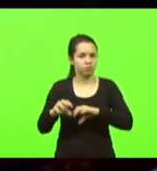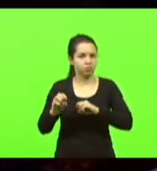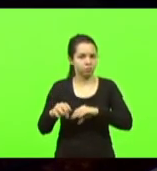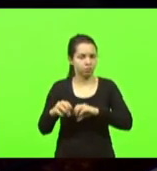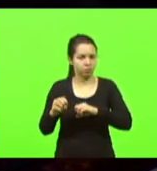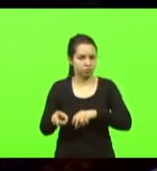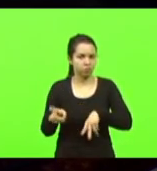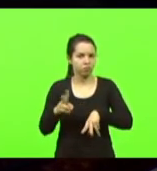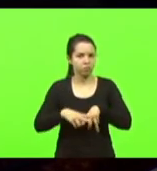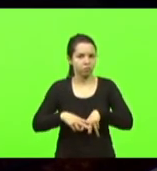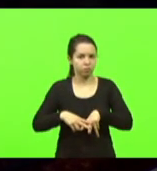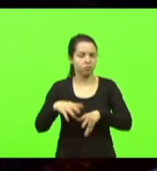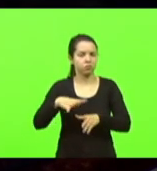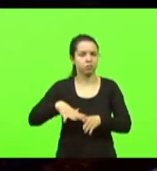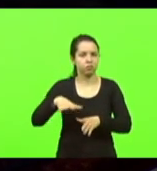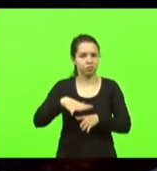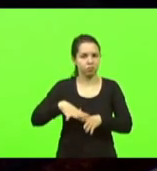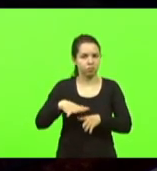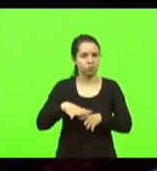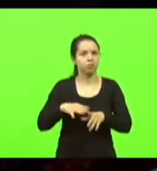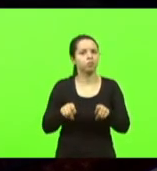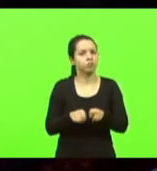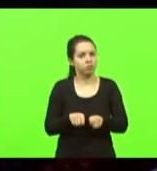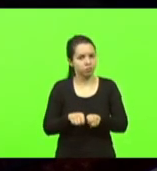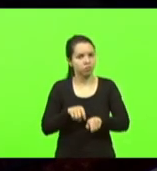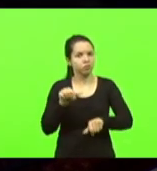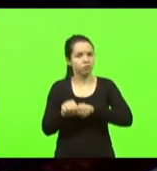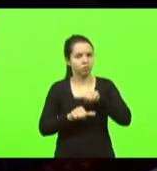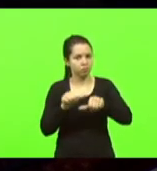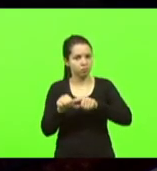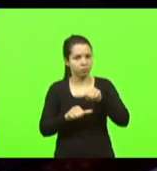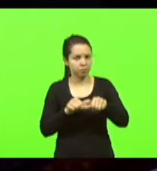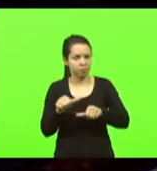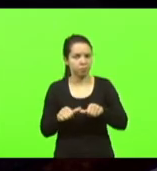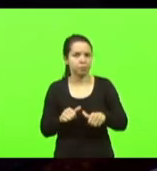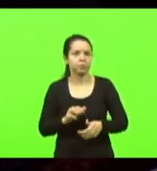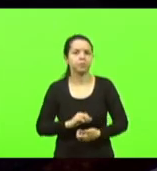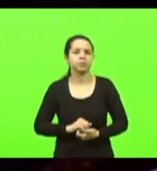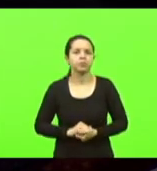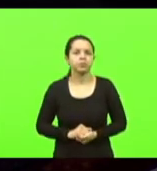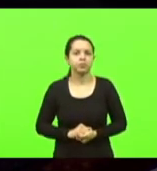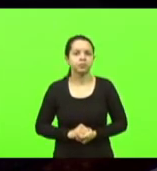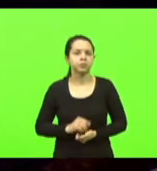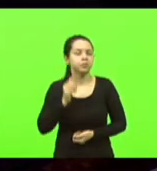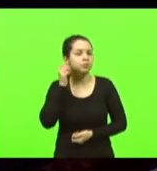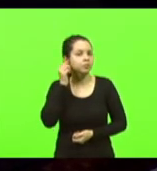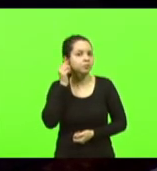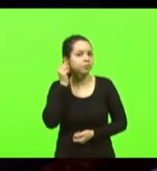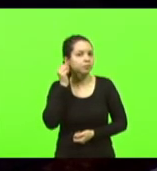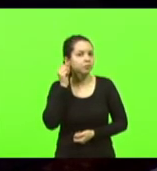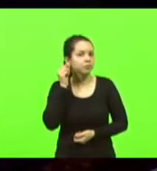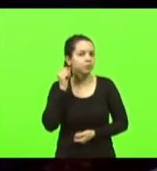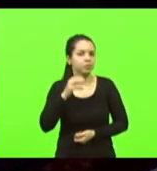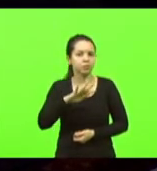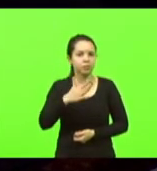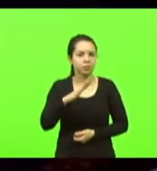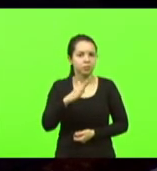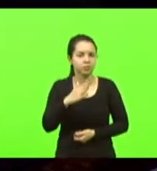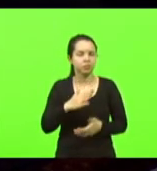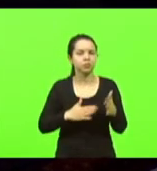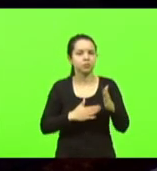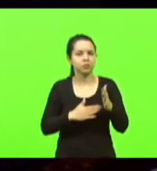a emenda também altera para que seja considerada para fins de benefício a média aritmética simples